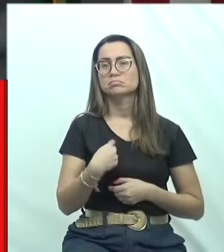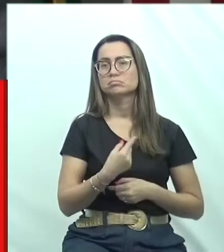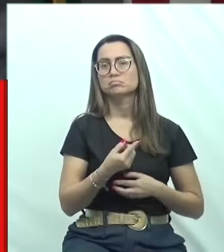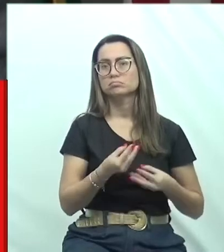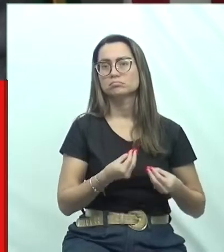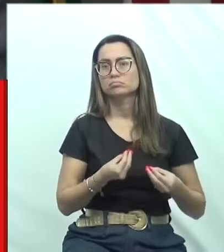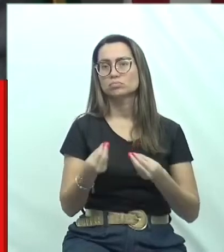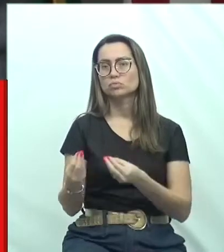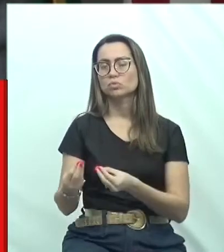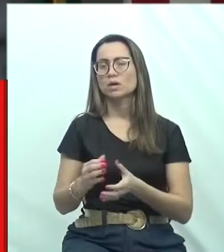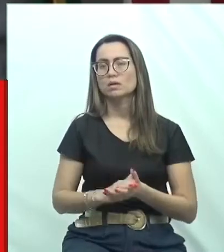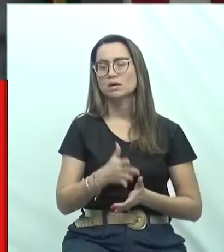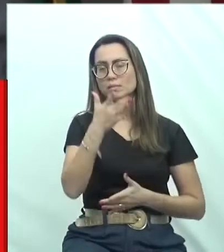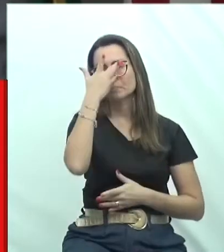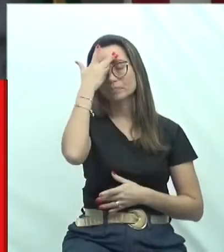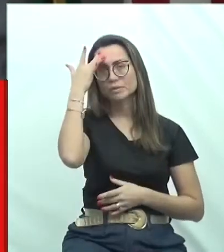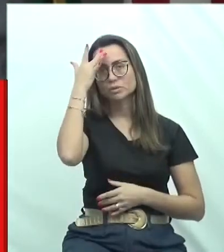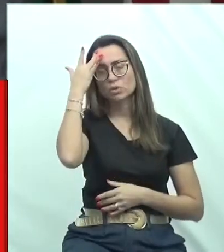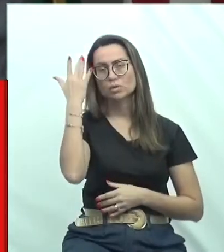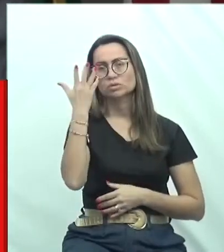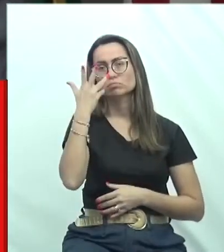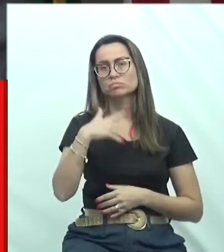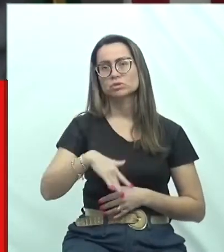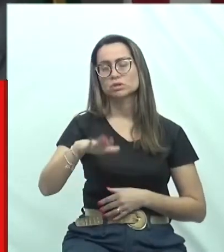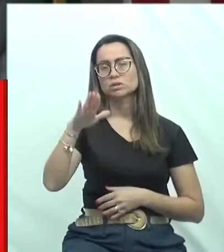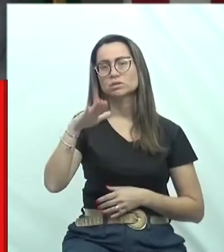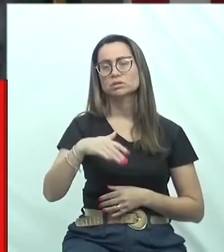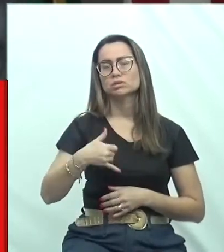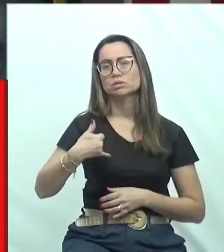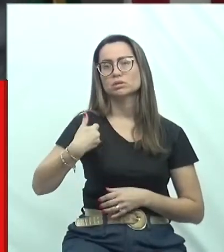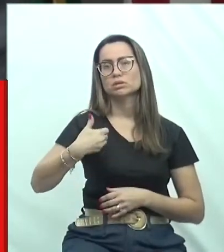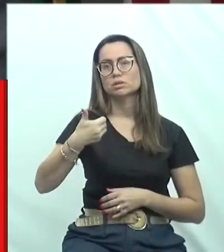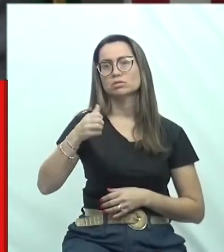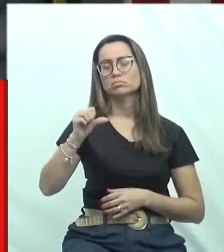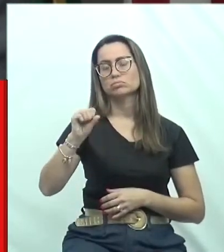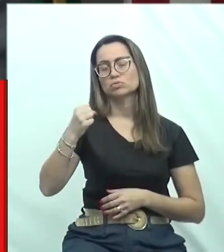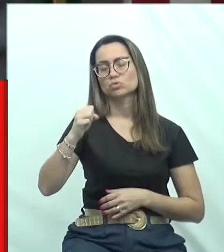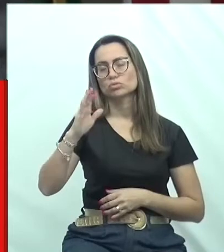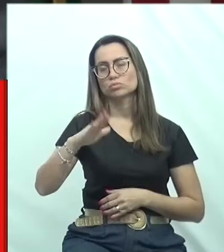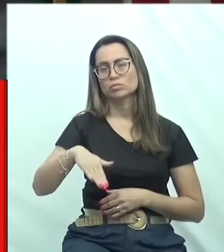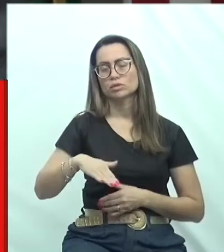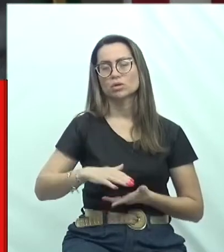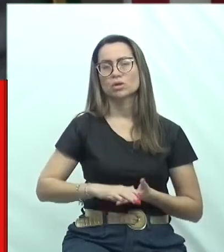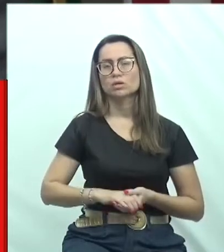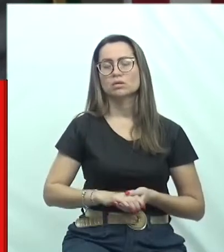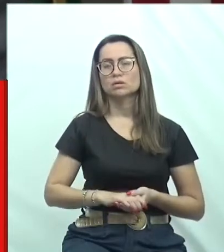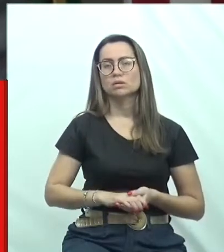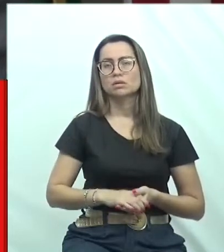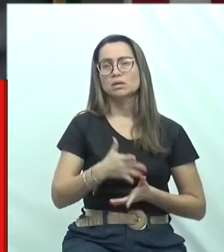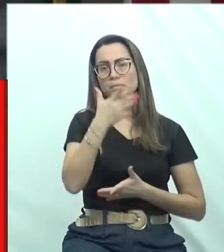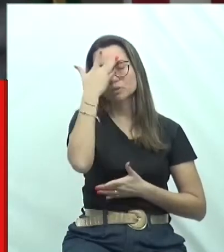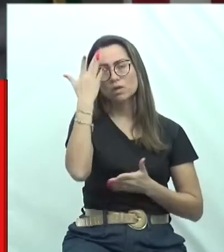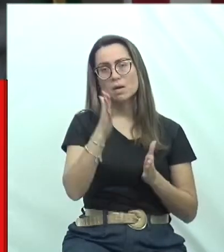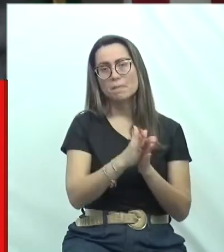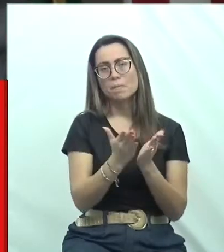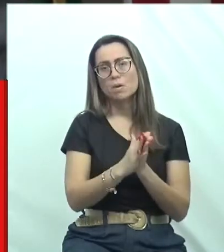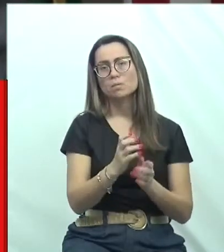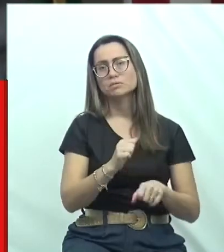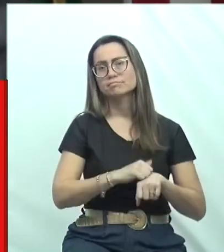pessoas carentes, menores aqui também, mas as pessoas carentes do nosso município que estão